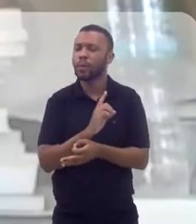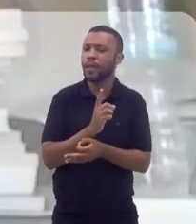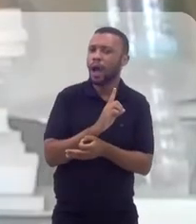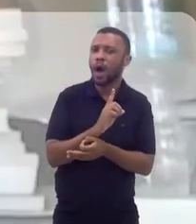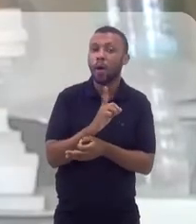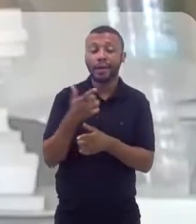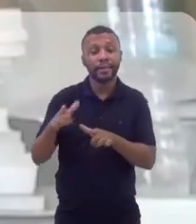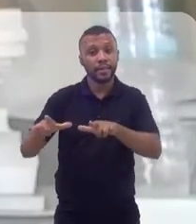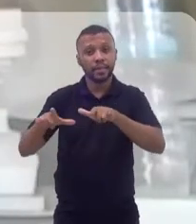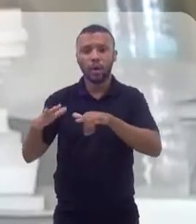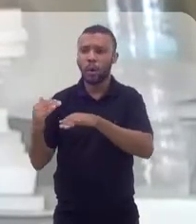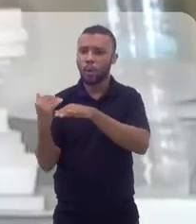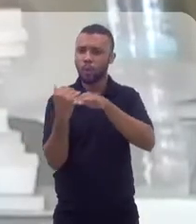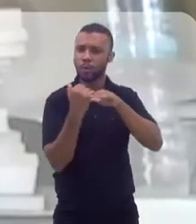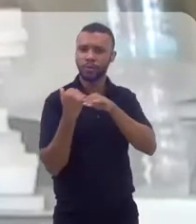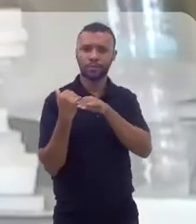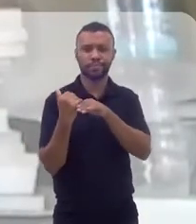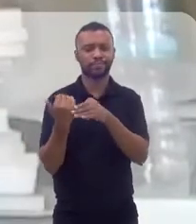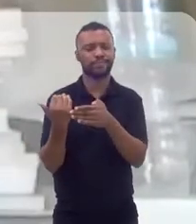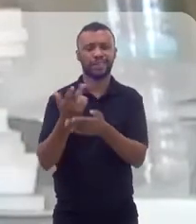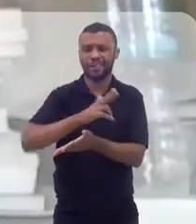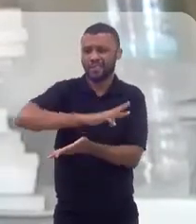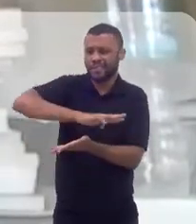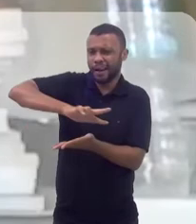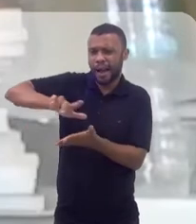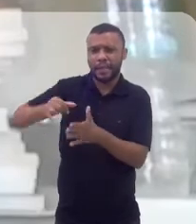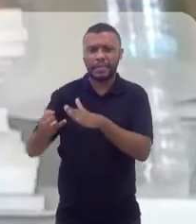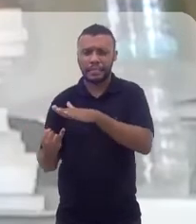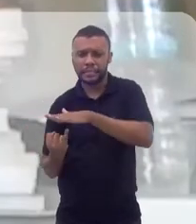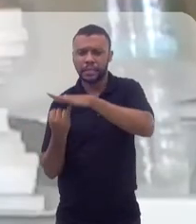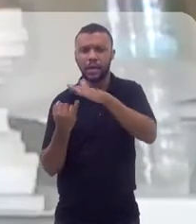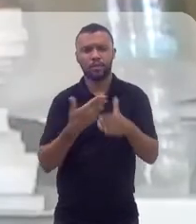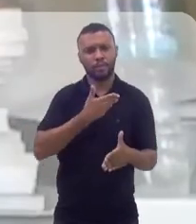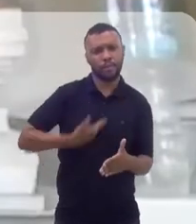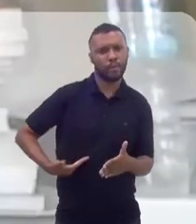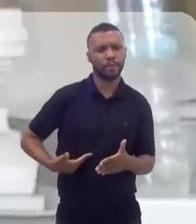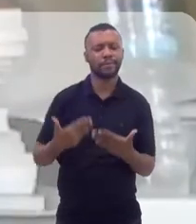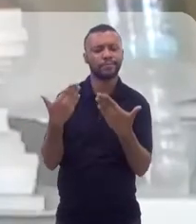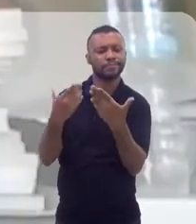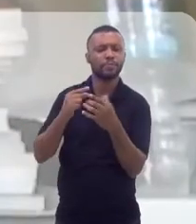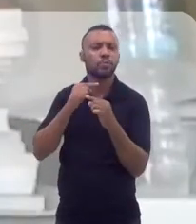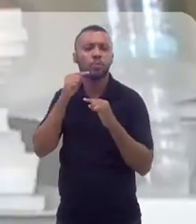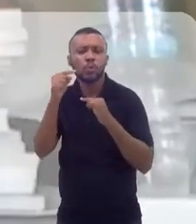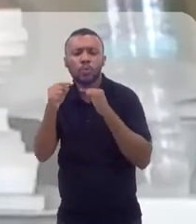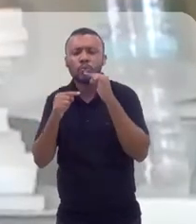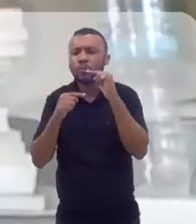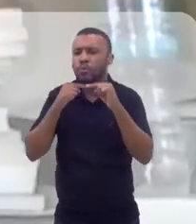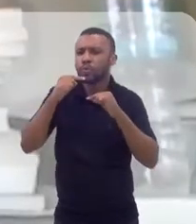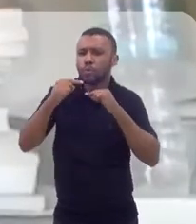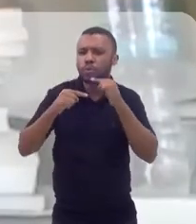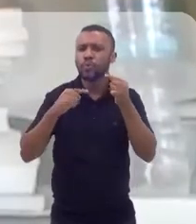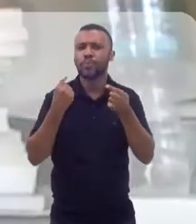licenciamento único, hoje, ele vem sendo muito questionado por diferentes entes públicos, né? Porque